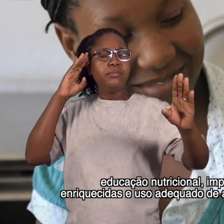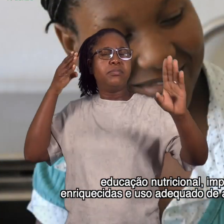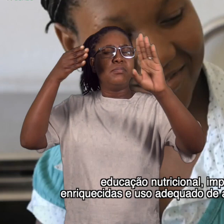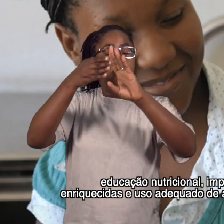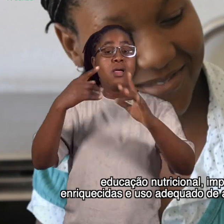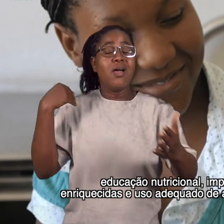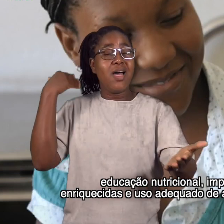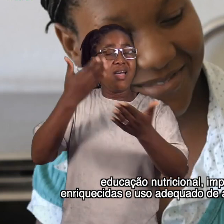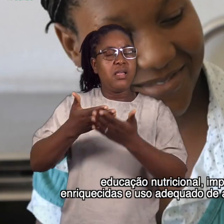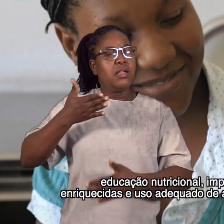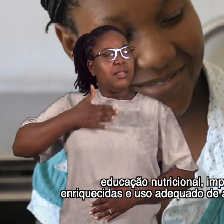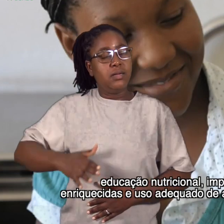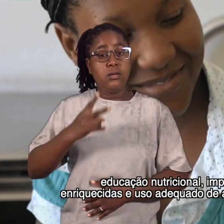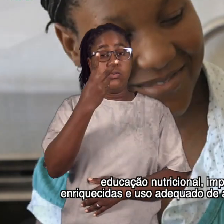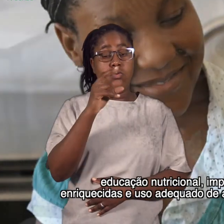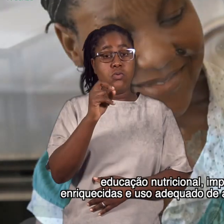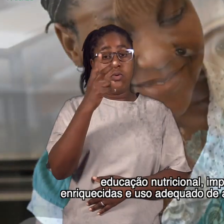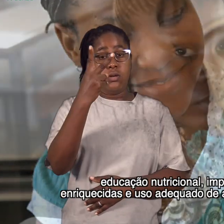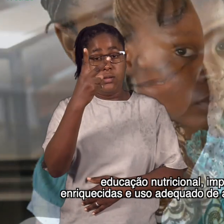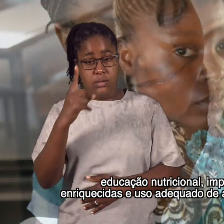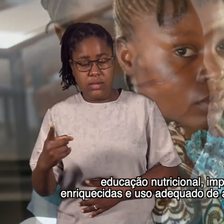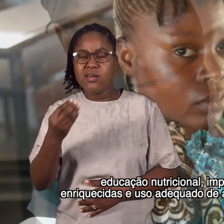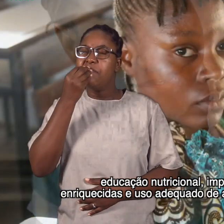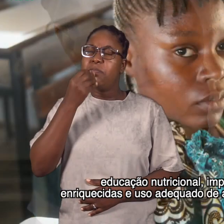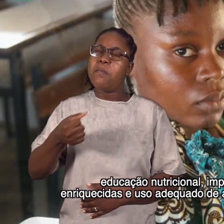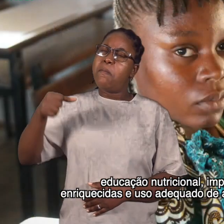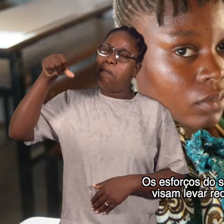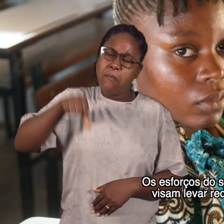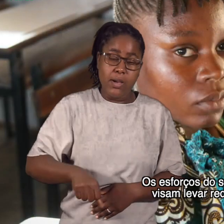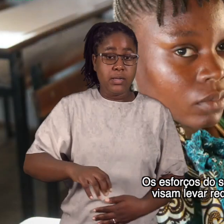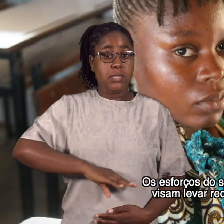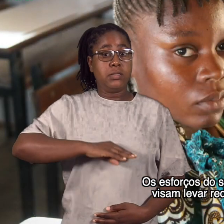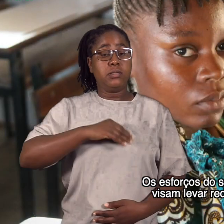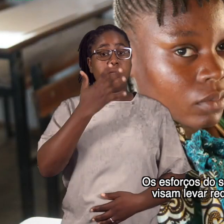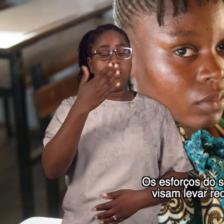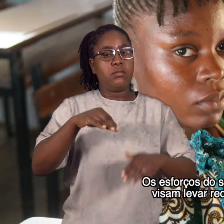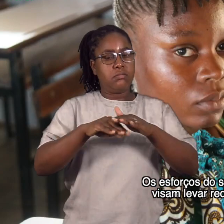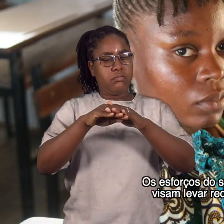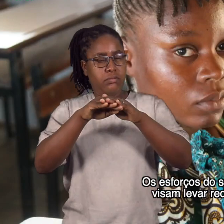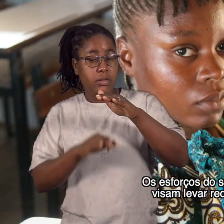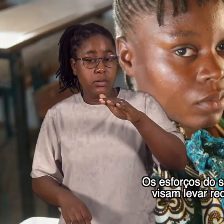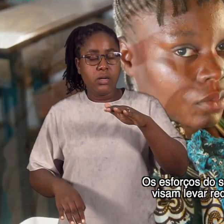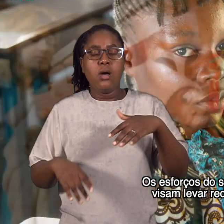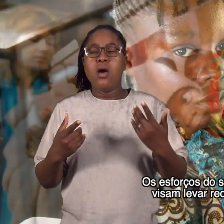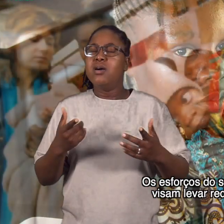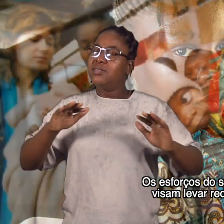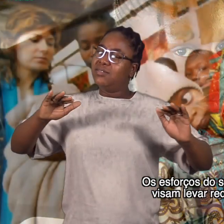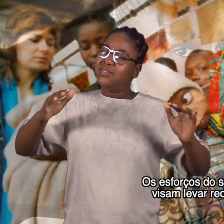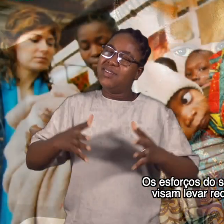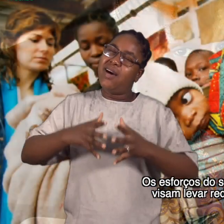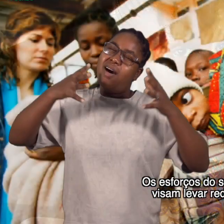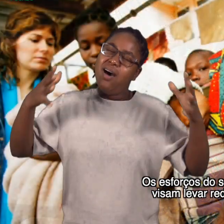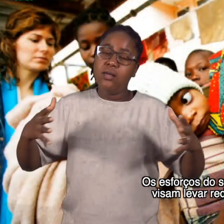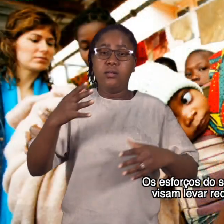e o uso adequado de alimentos localmente produzidos. Os esforços do